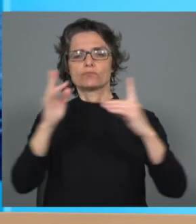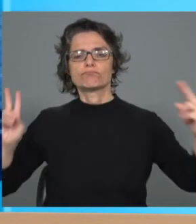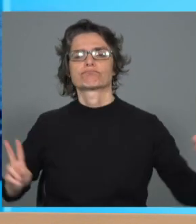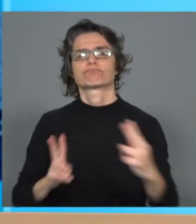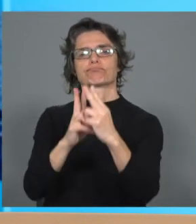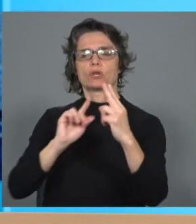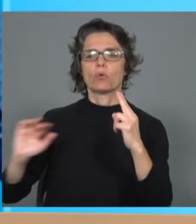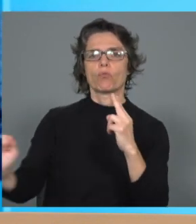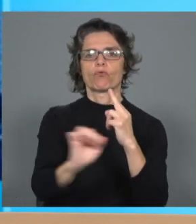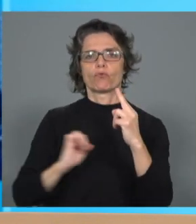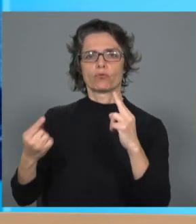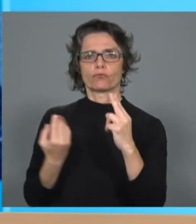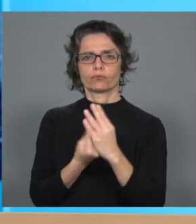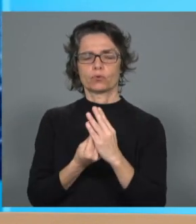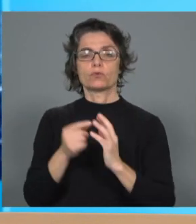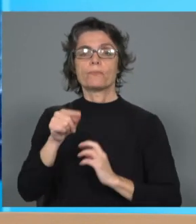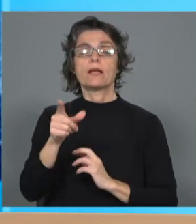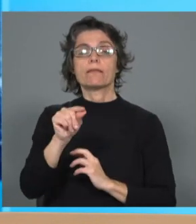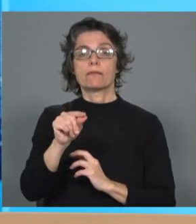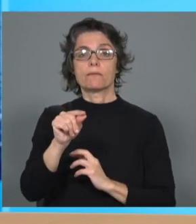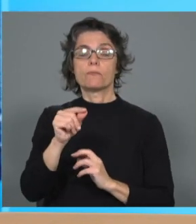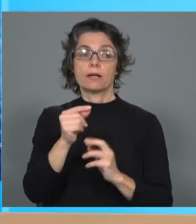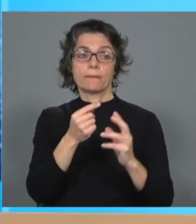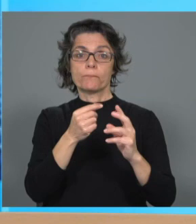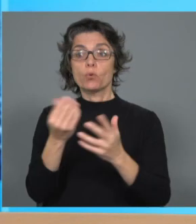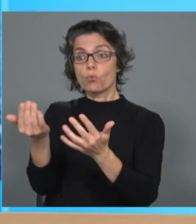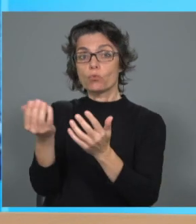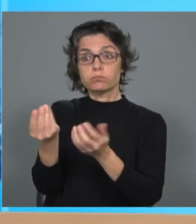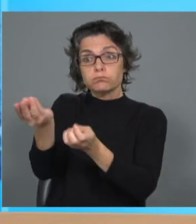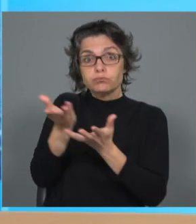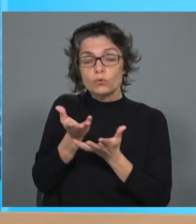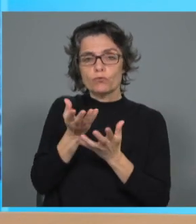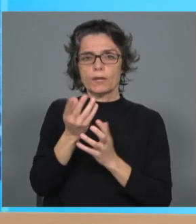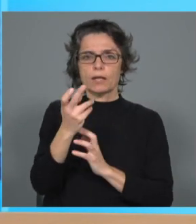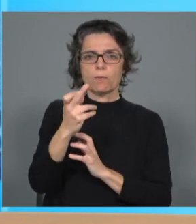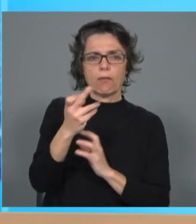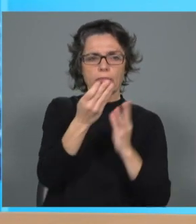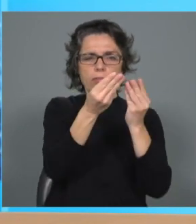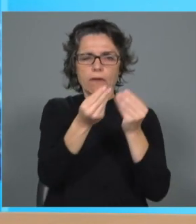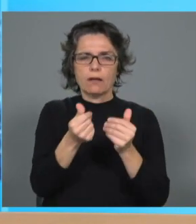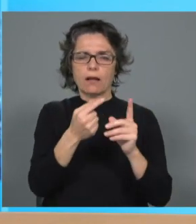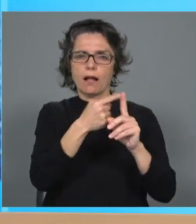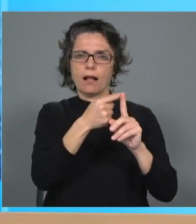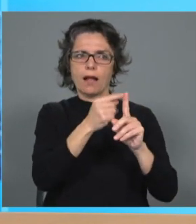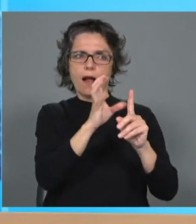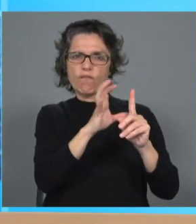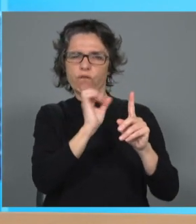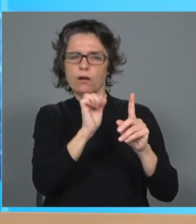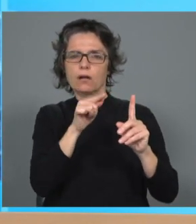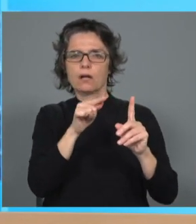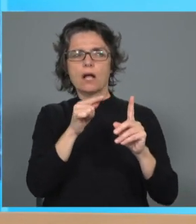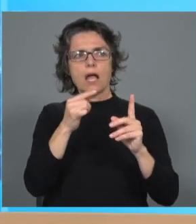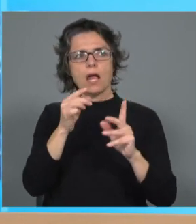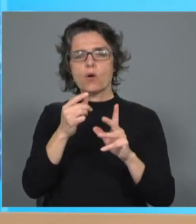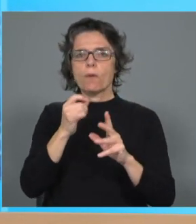faz, quer pelo seu material, quer pela sua própria disposição, é esse. É um momento de